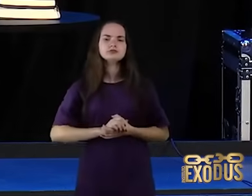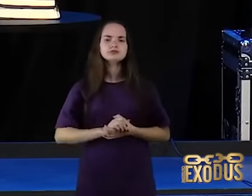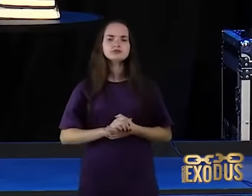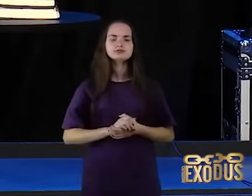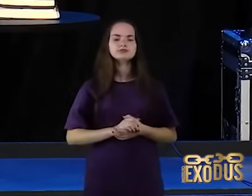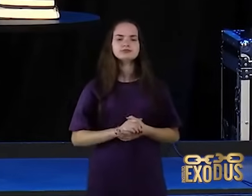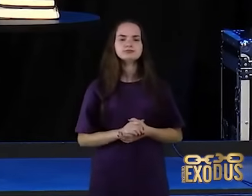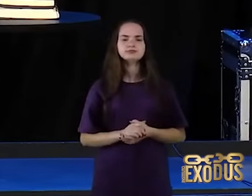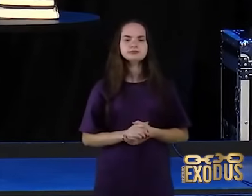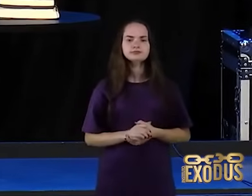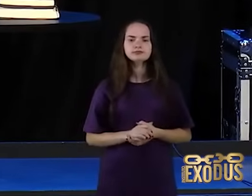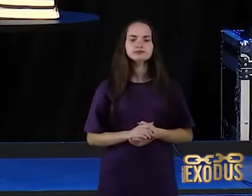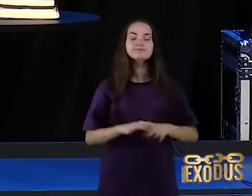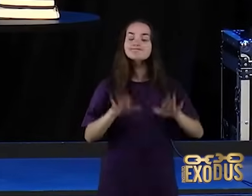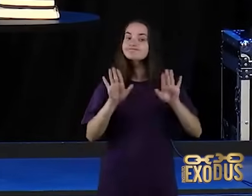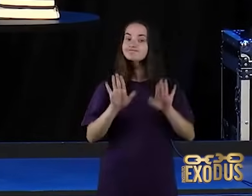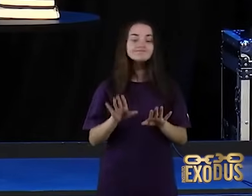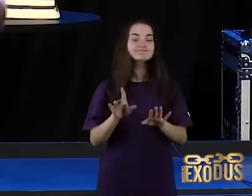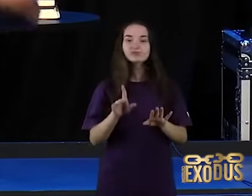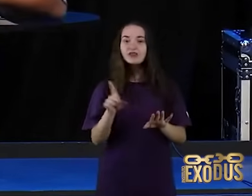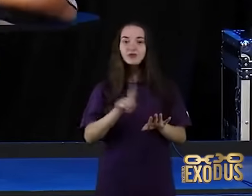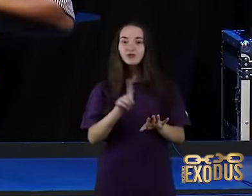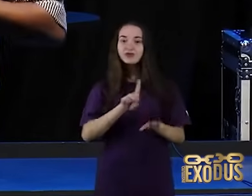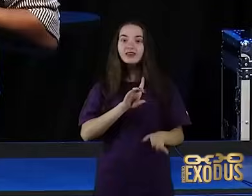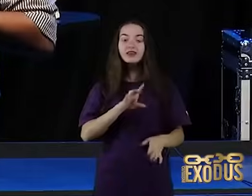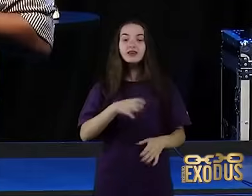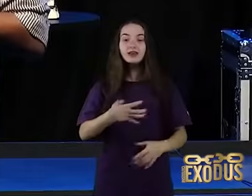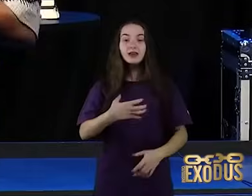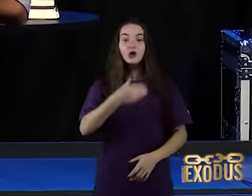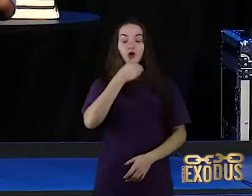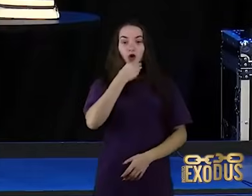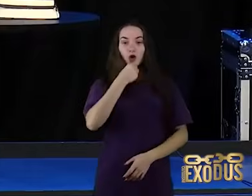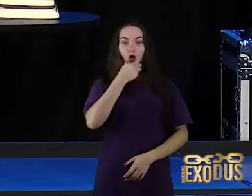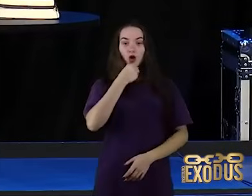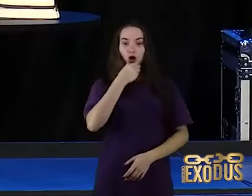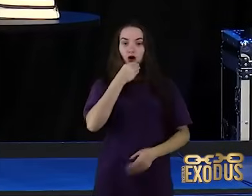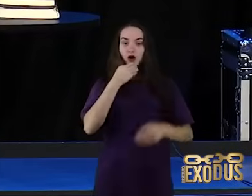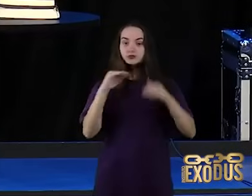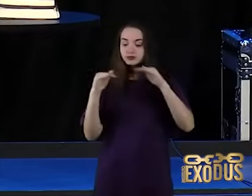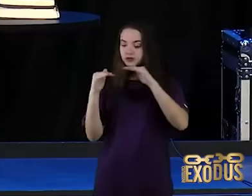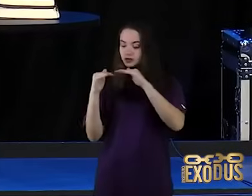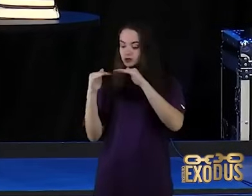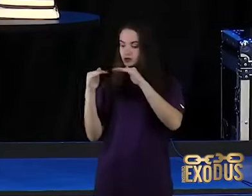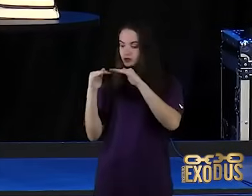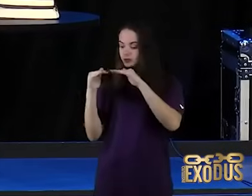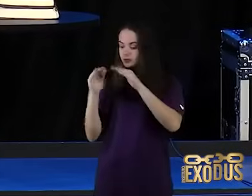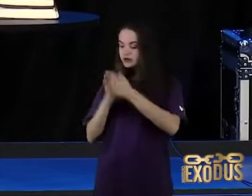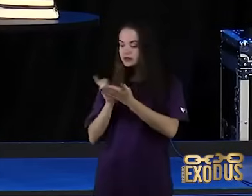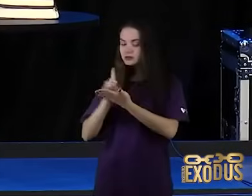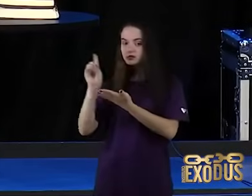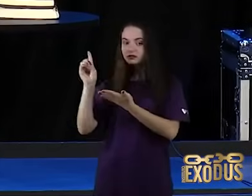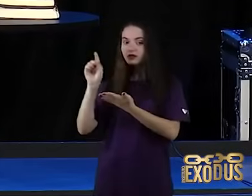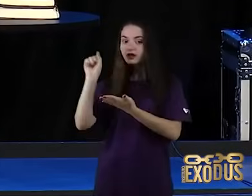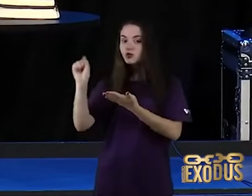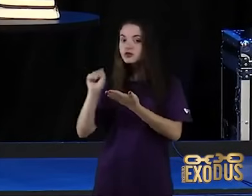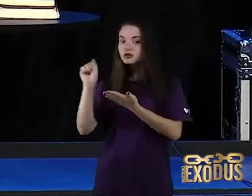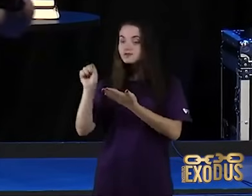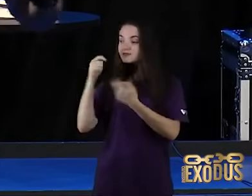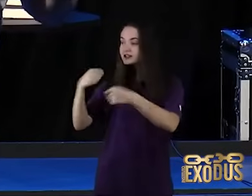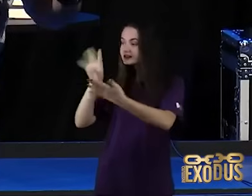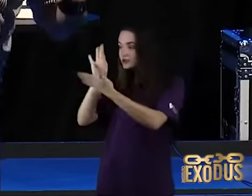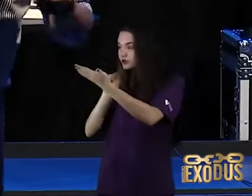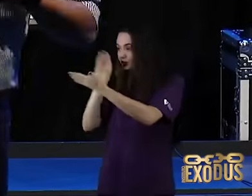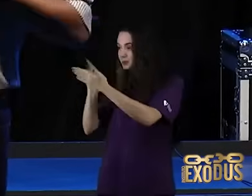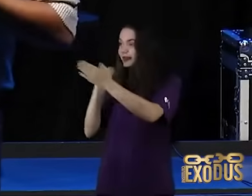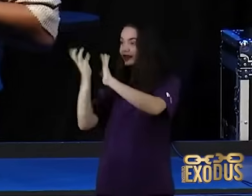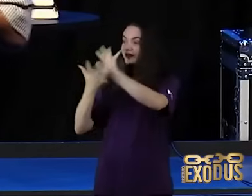tudo qu na verdade a figura masculina Perfeita é a figura de Cristo é Jesus Jesus é o cara ele é o homem